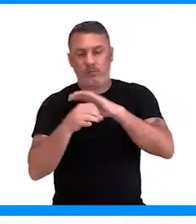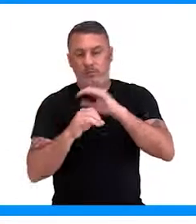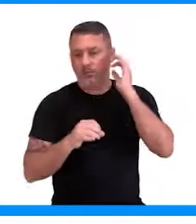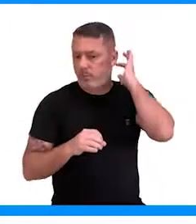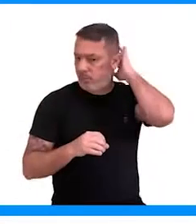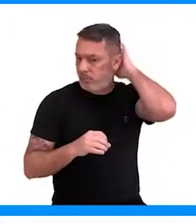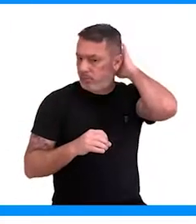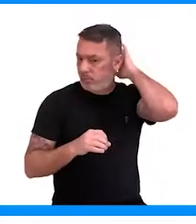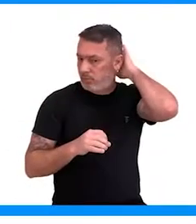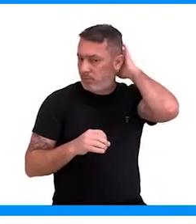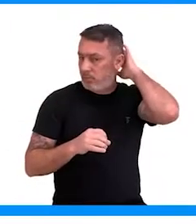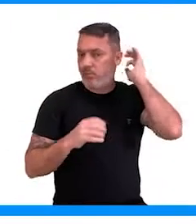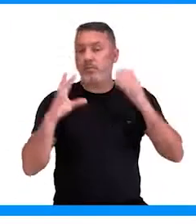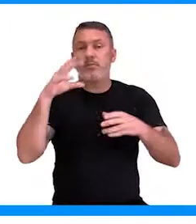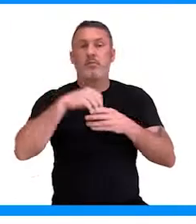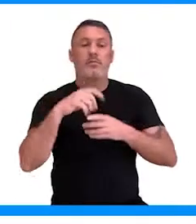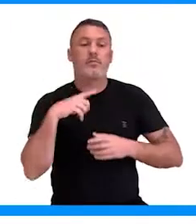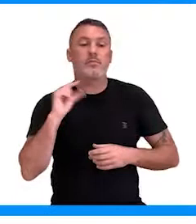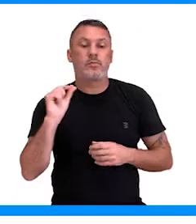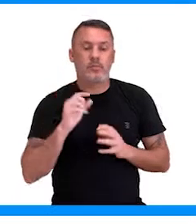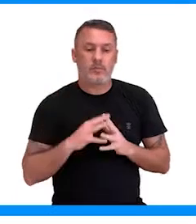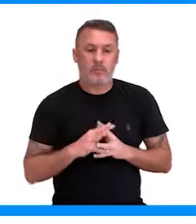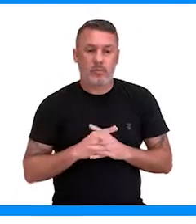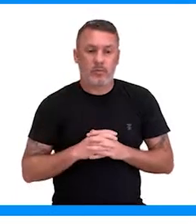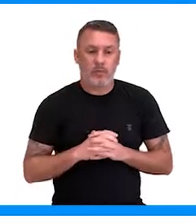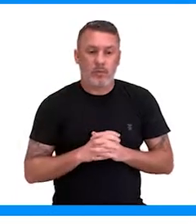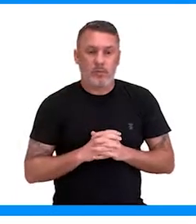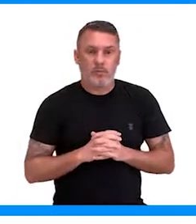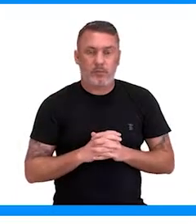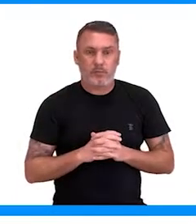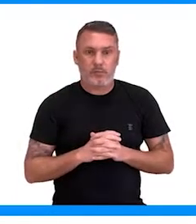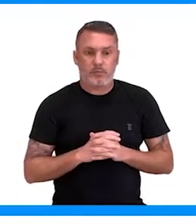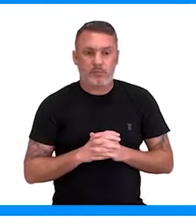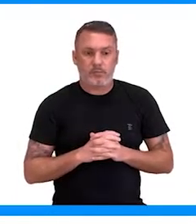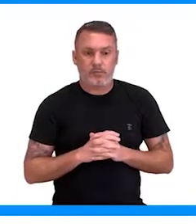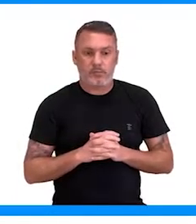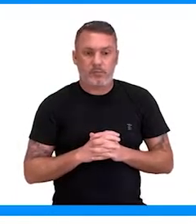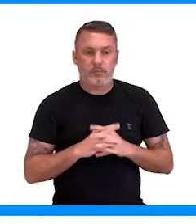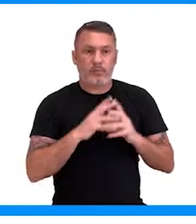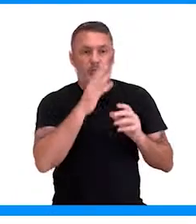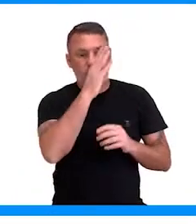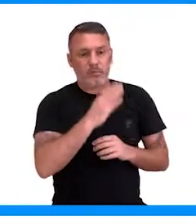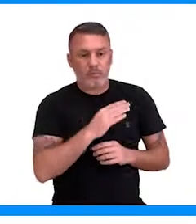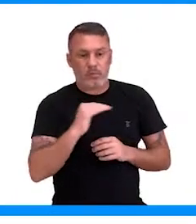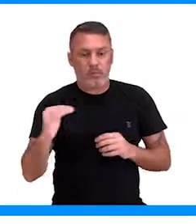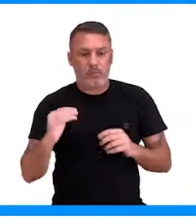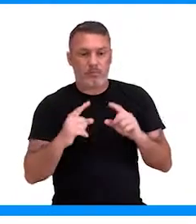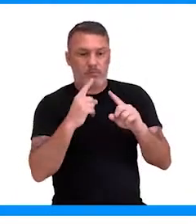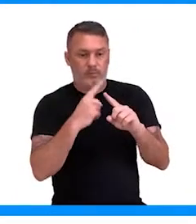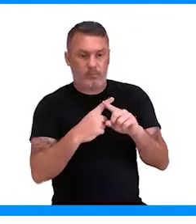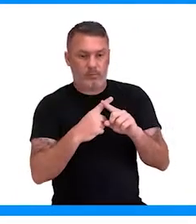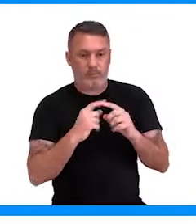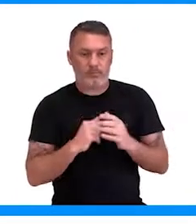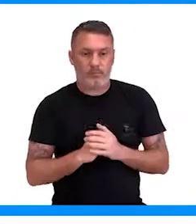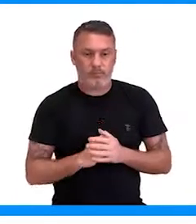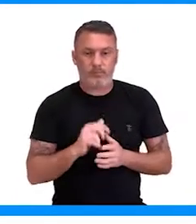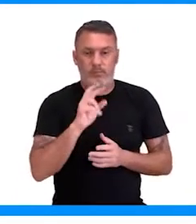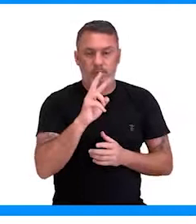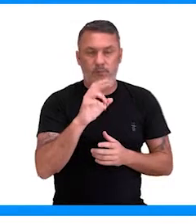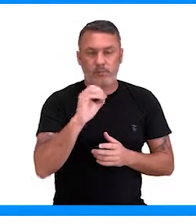2. Então vai ficar, a parte x está cossando o ângulo, usarei